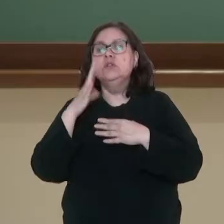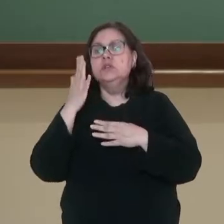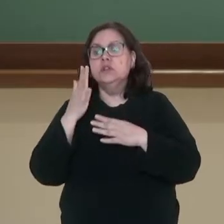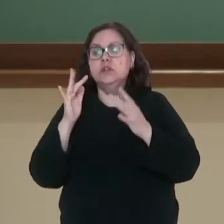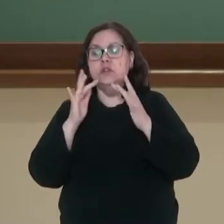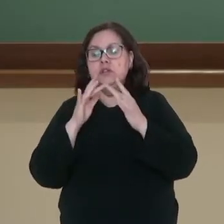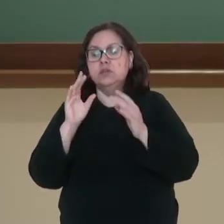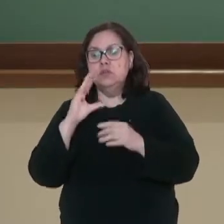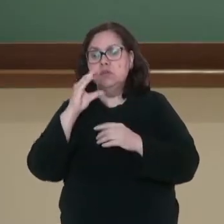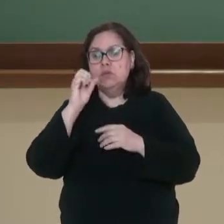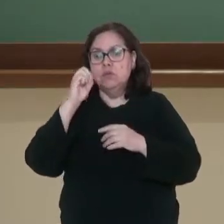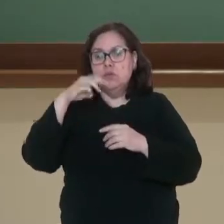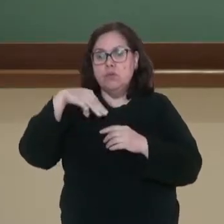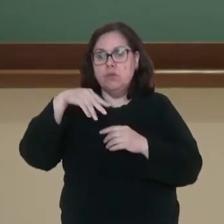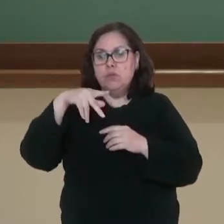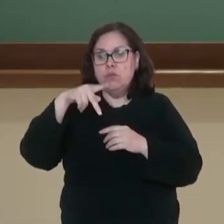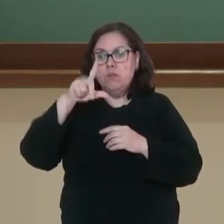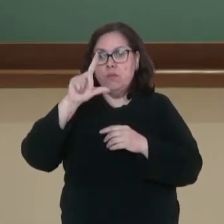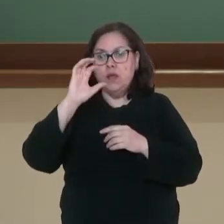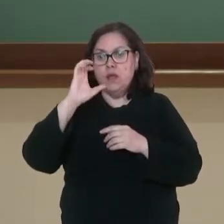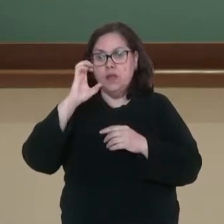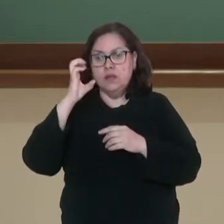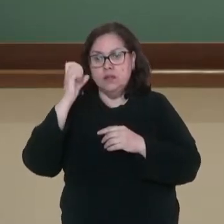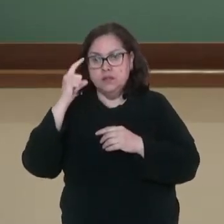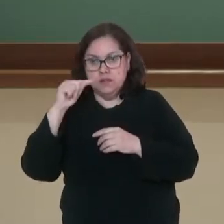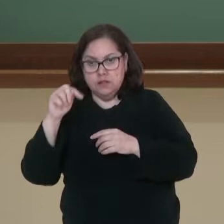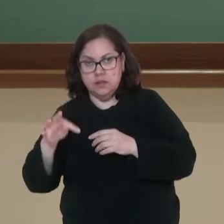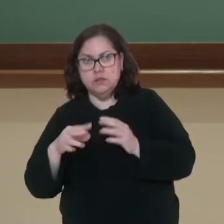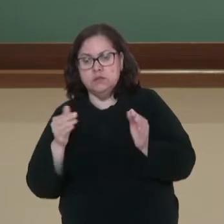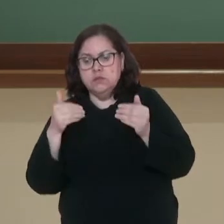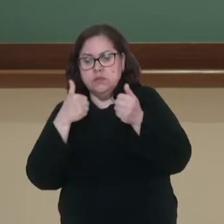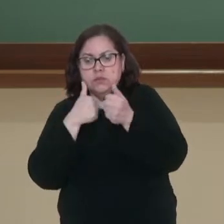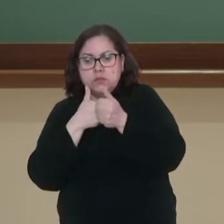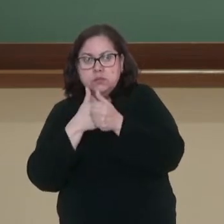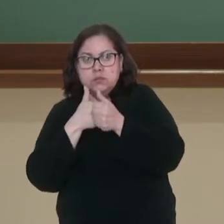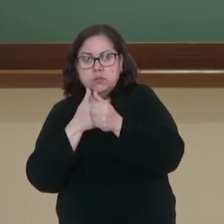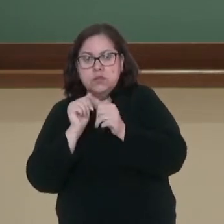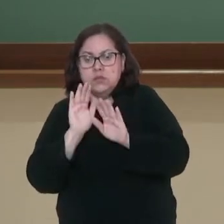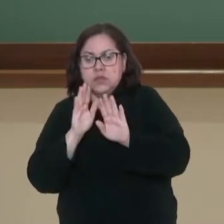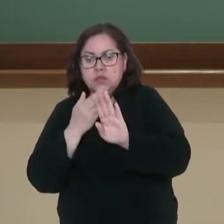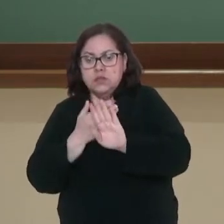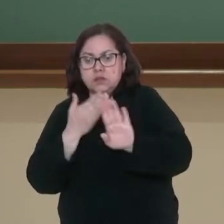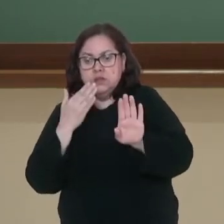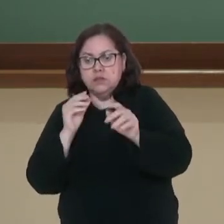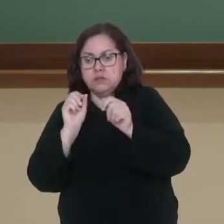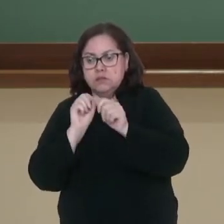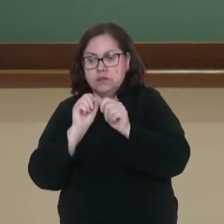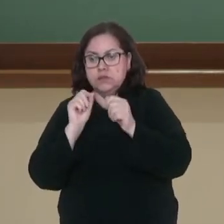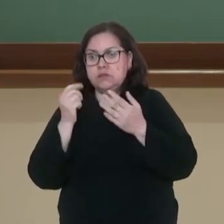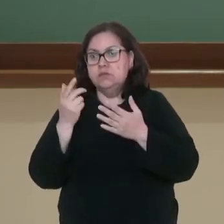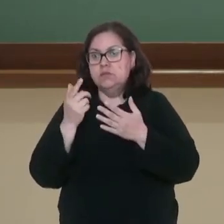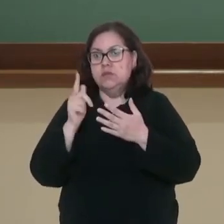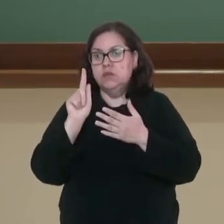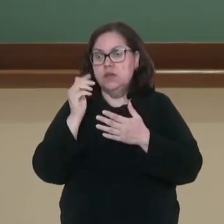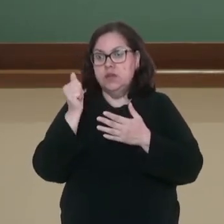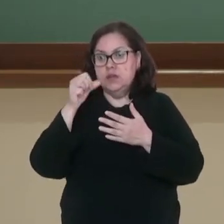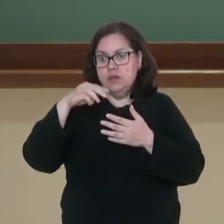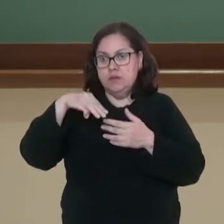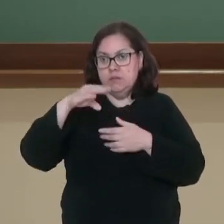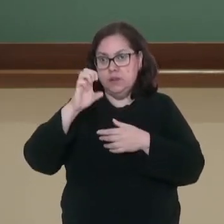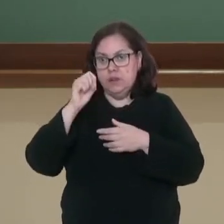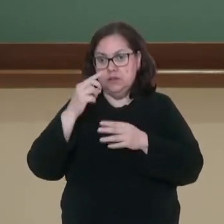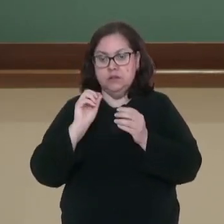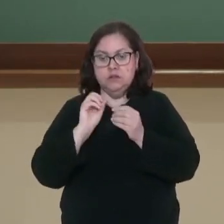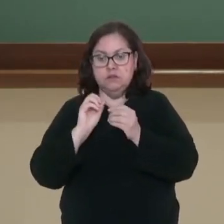ligação completa? Os genes estão numa proximidade que, na separação de formação de gametas, eles não